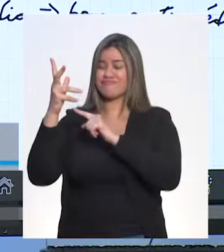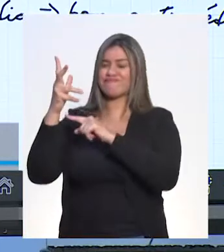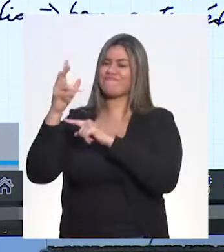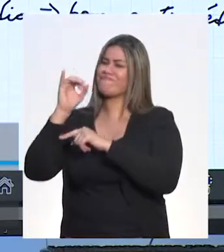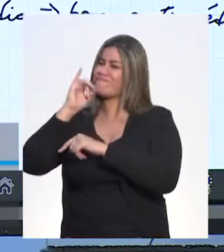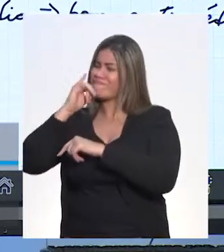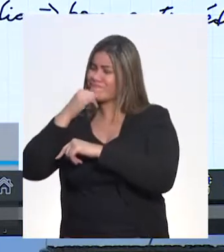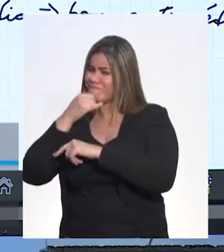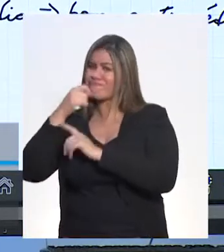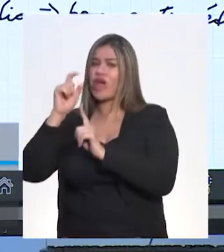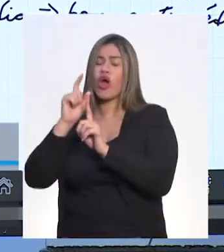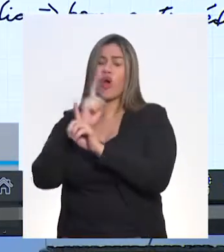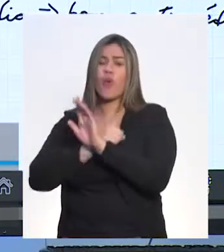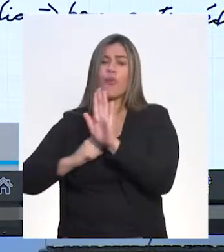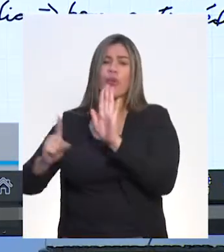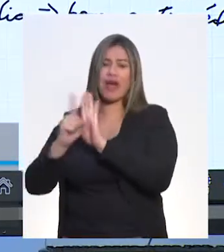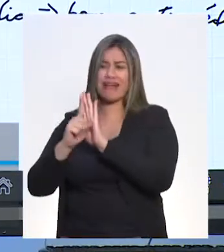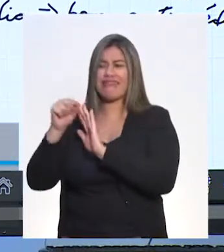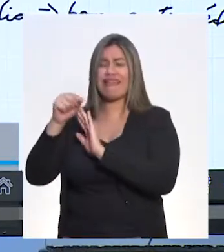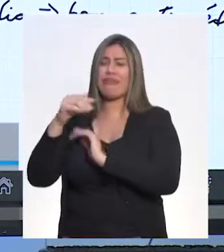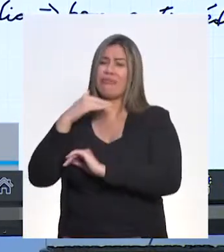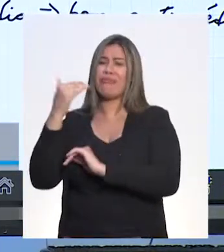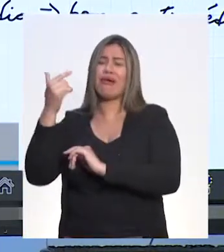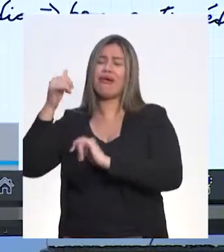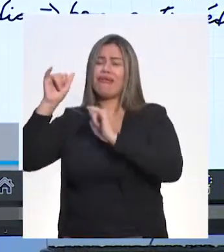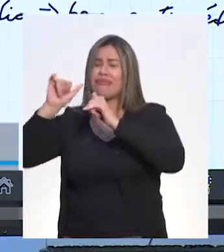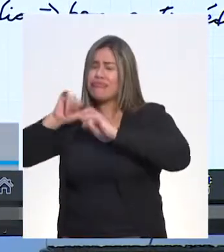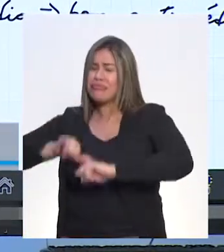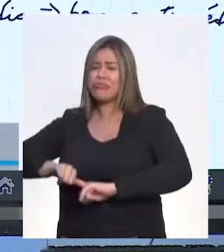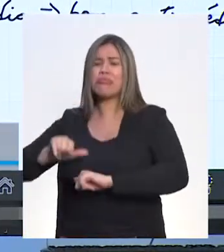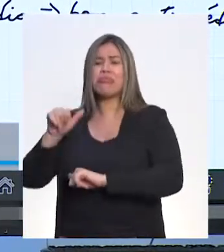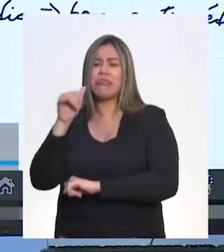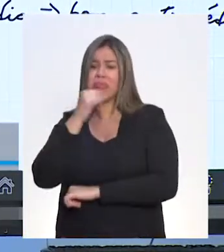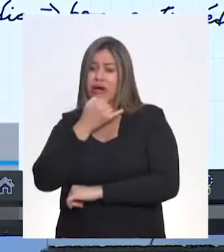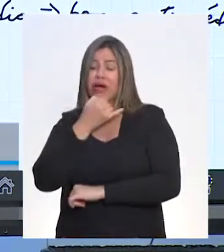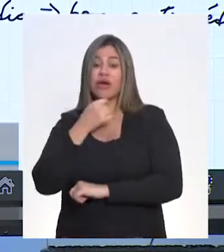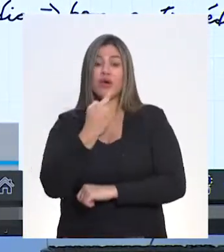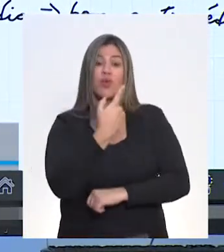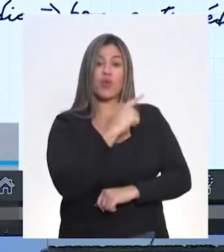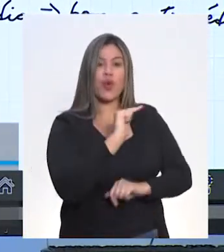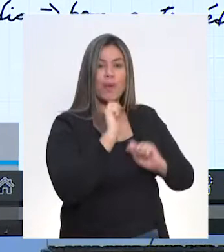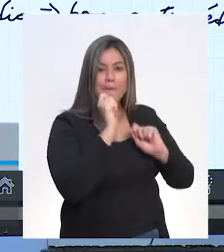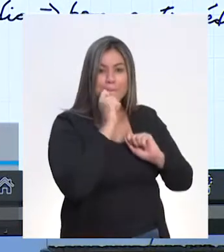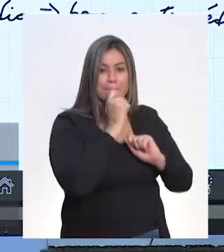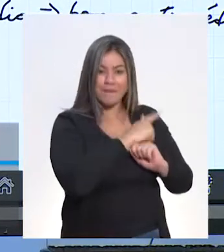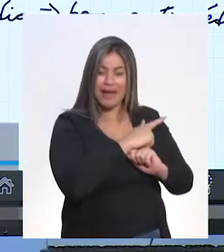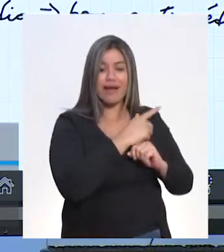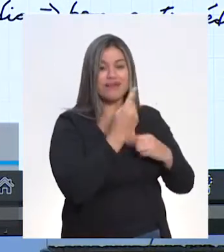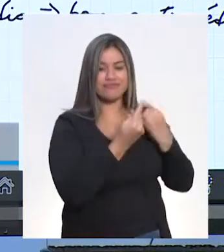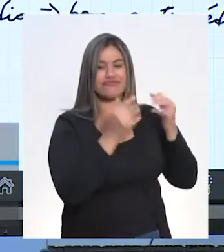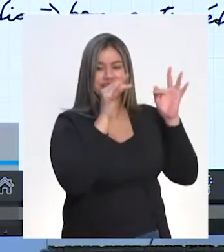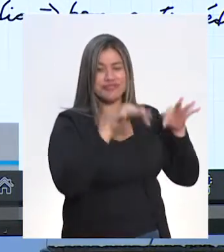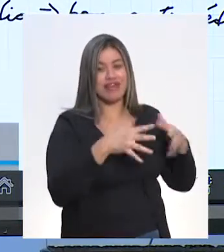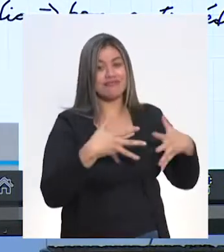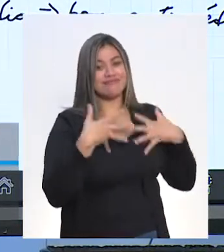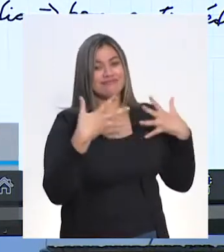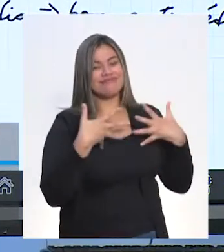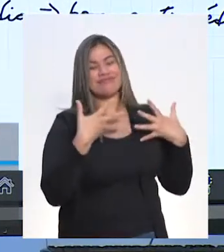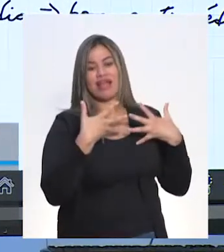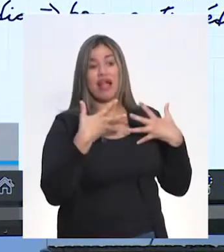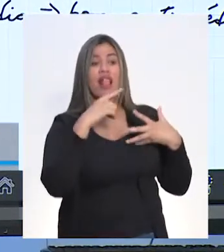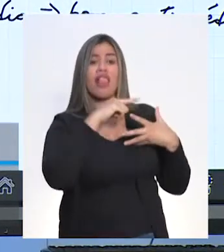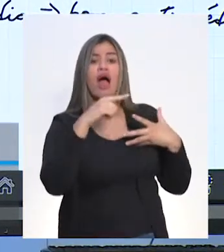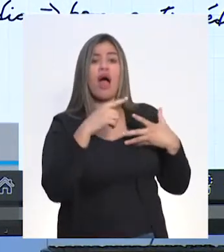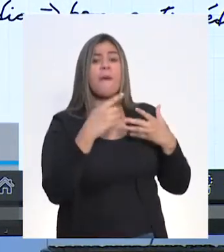seu protagonista. E, claro, né, a comédia ela serve justamente para mostrar, né, os defeitos humanos de uma maneira